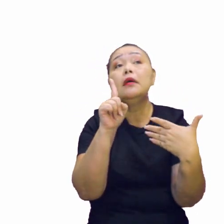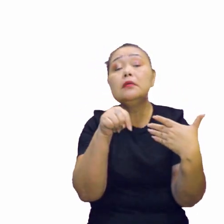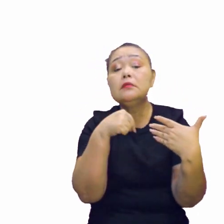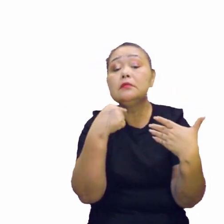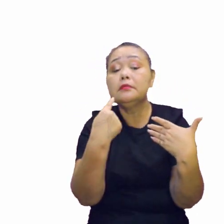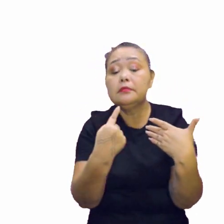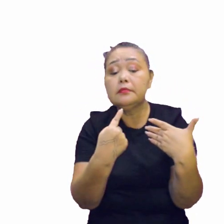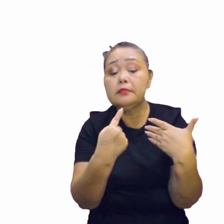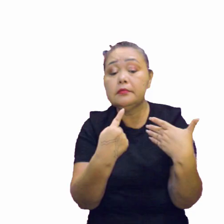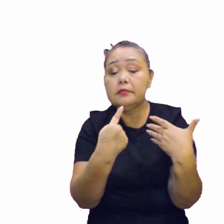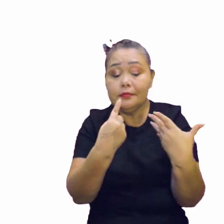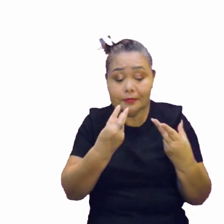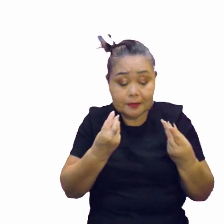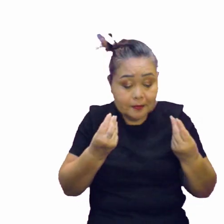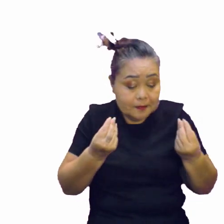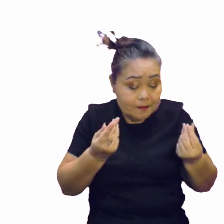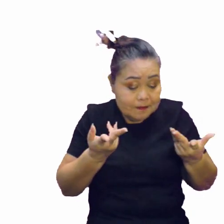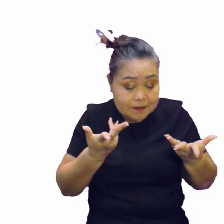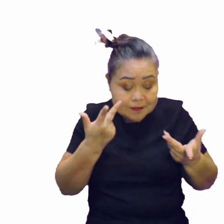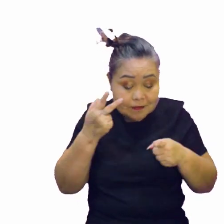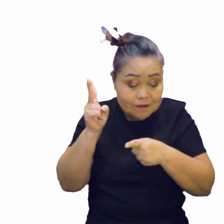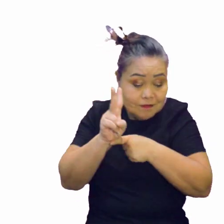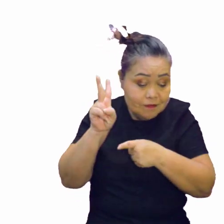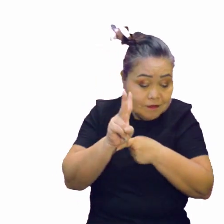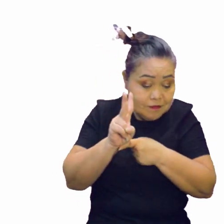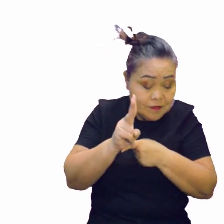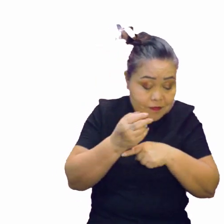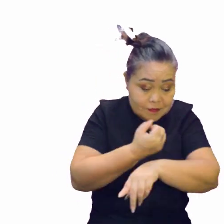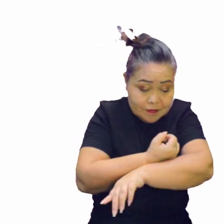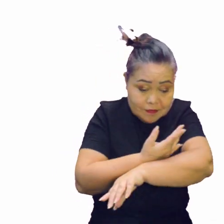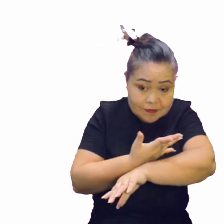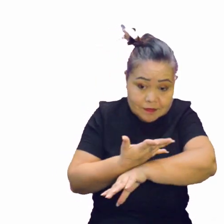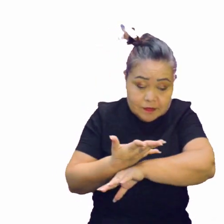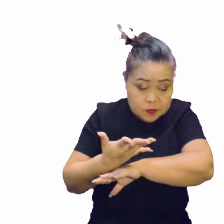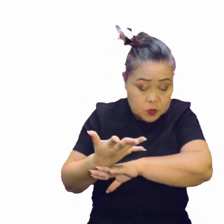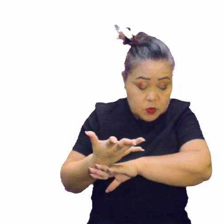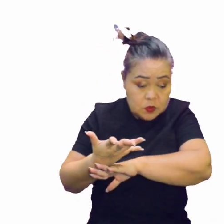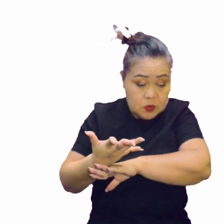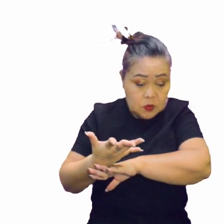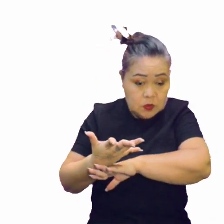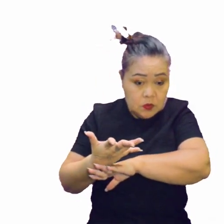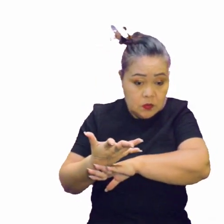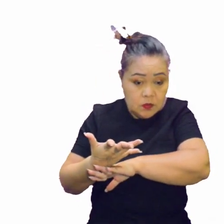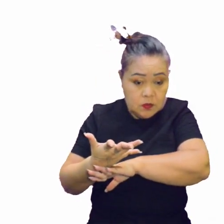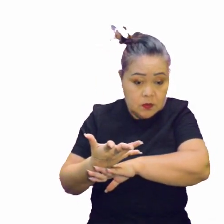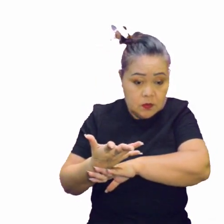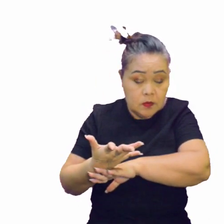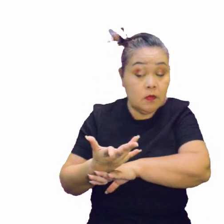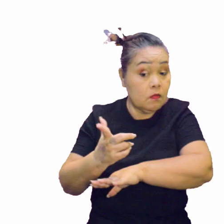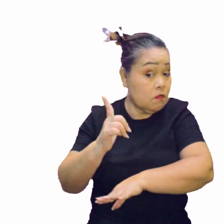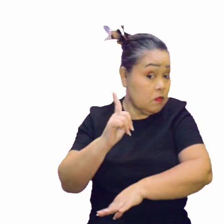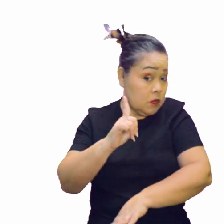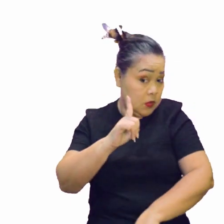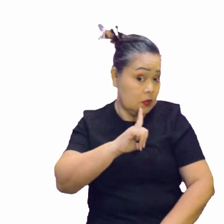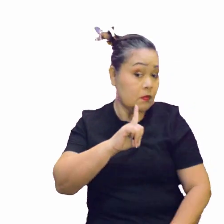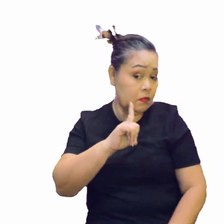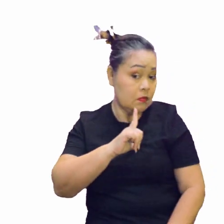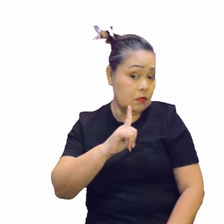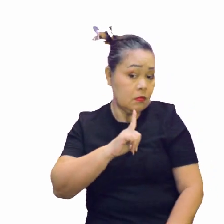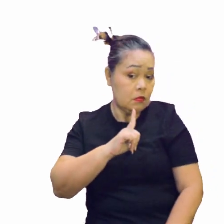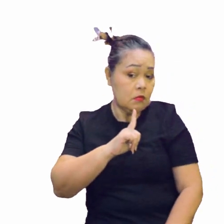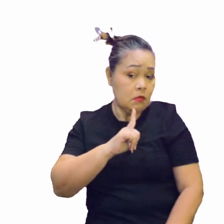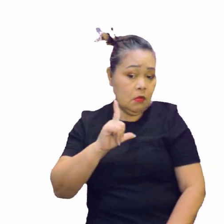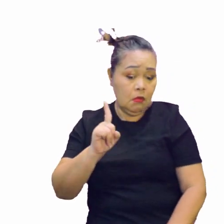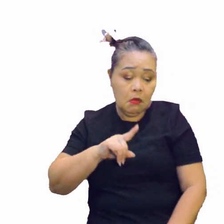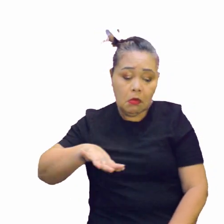trato cultural a ser realizado, dá sim. Né? Tem-se uma interferência dentro daquele habitat,